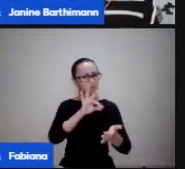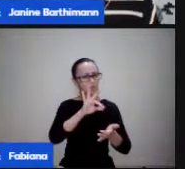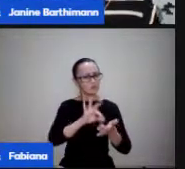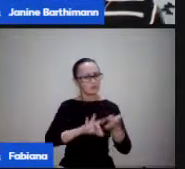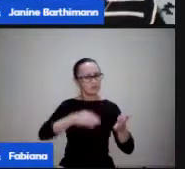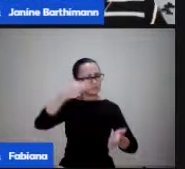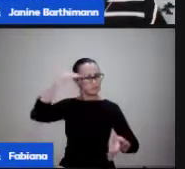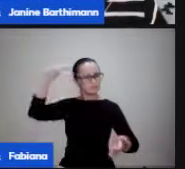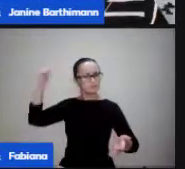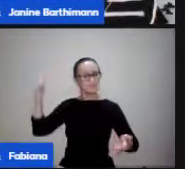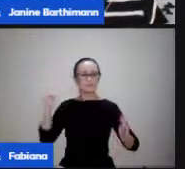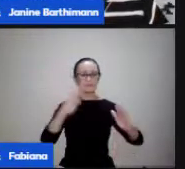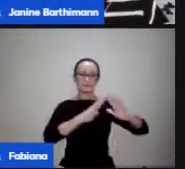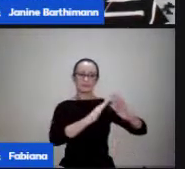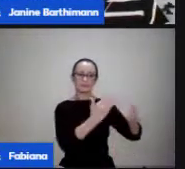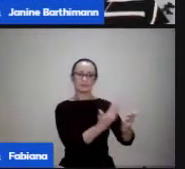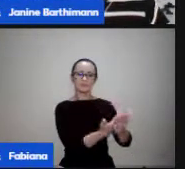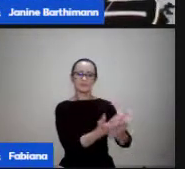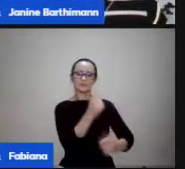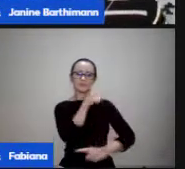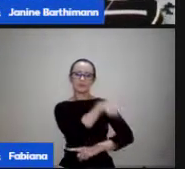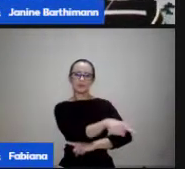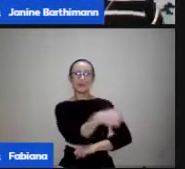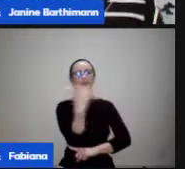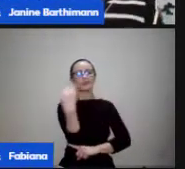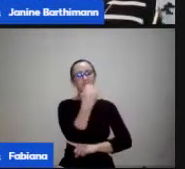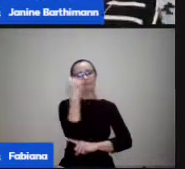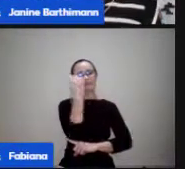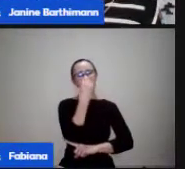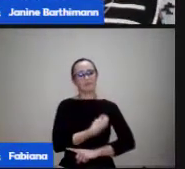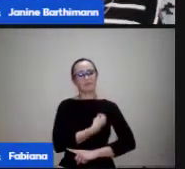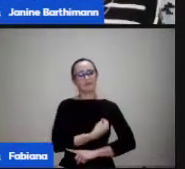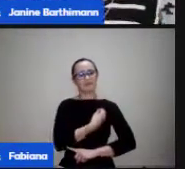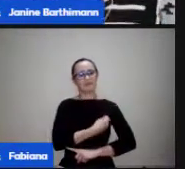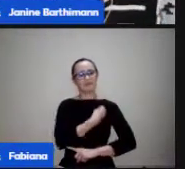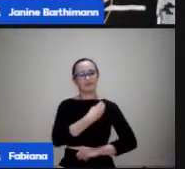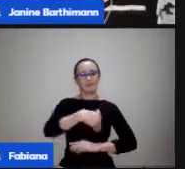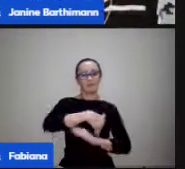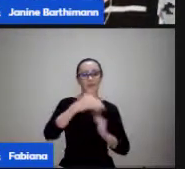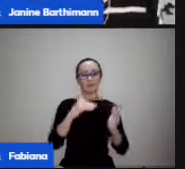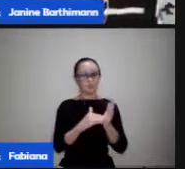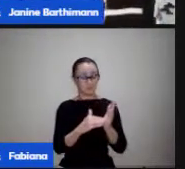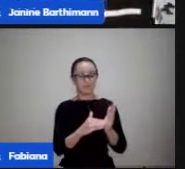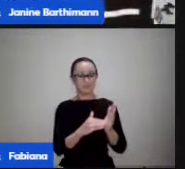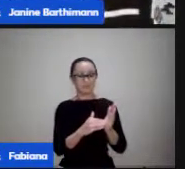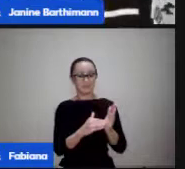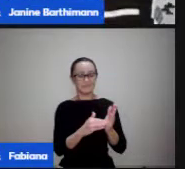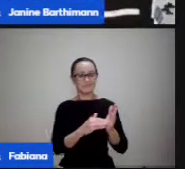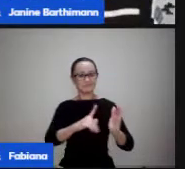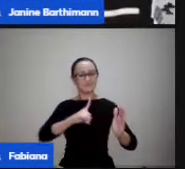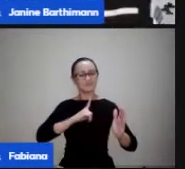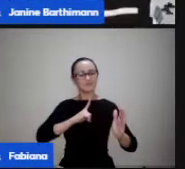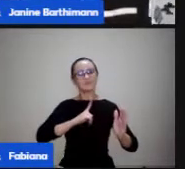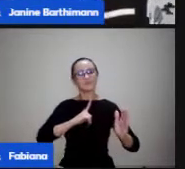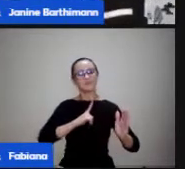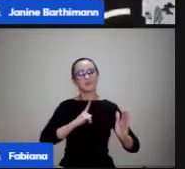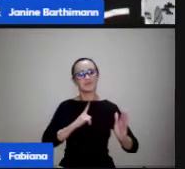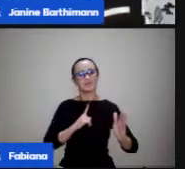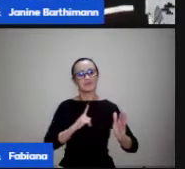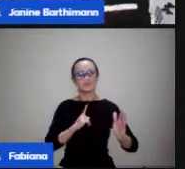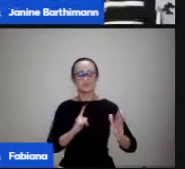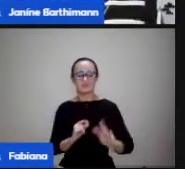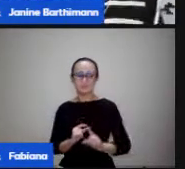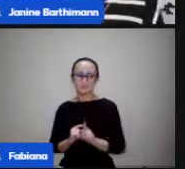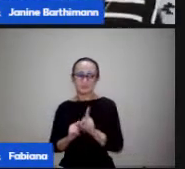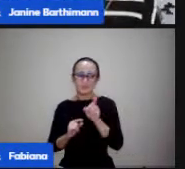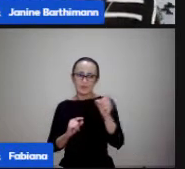que é tão importante na vida de todos, que ao mesmo tempo nós temos aqui uma escola, uma equipe que é